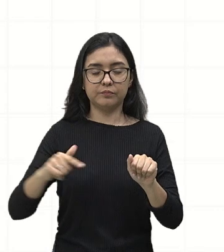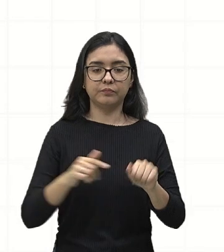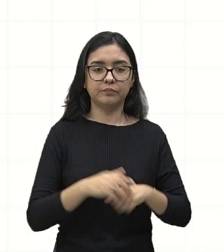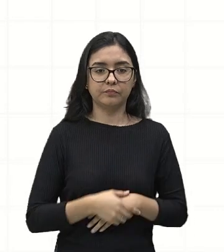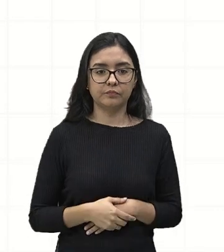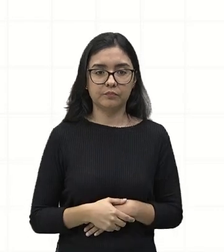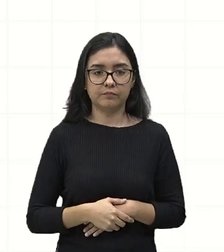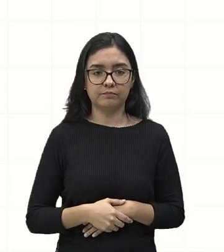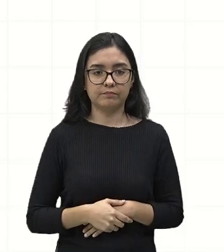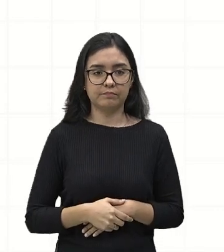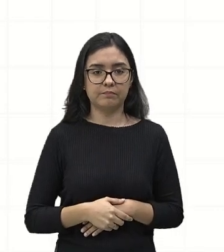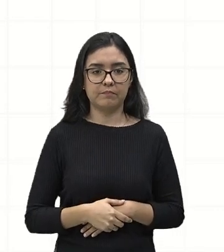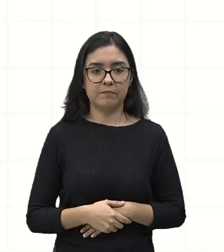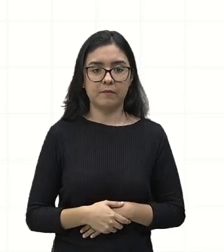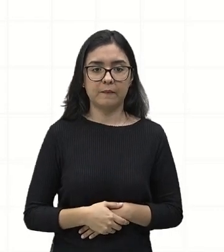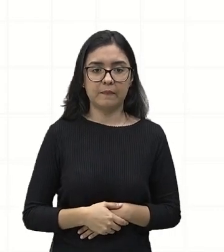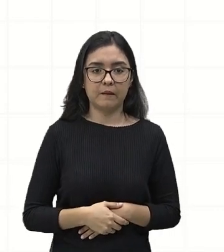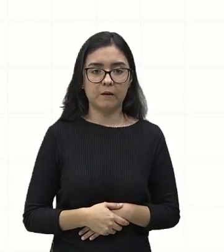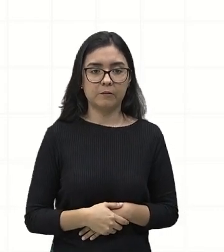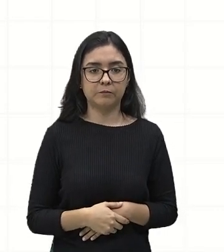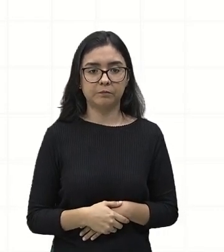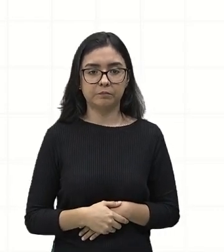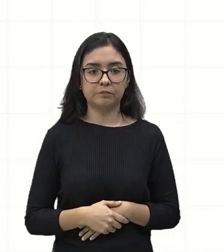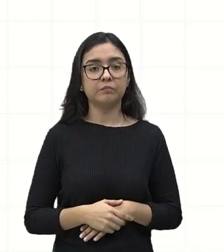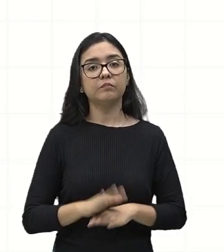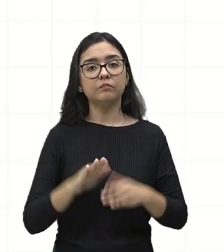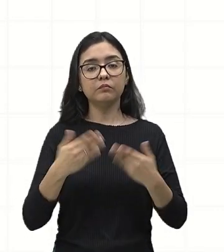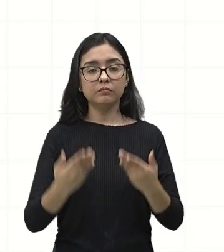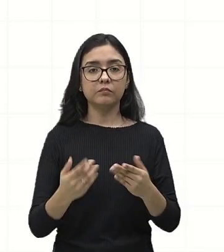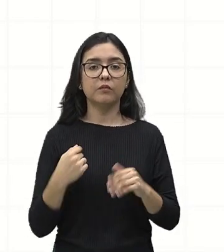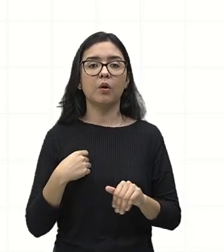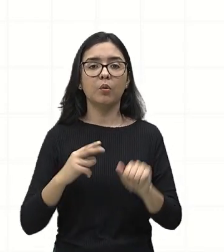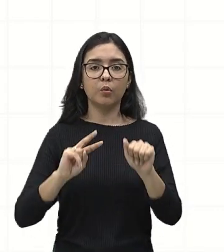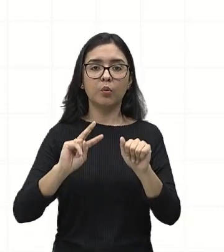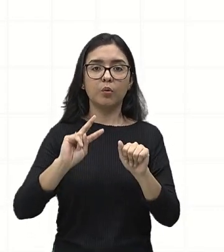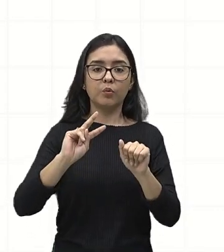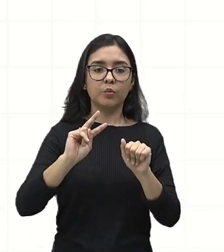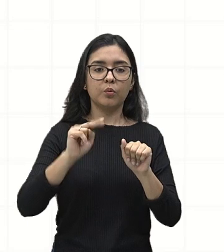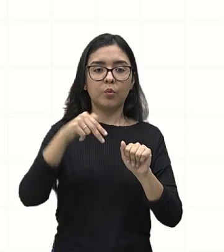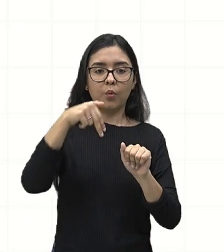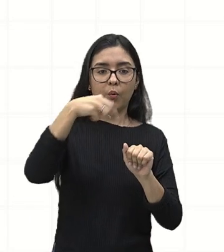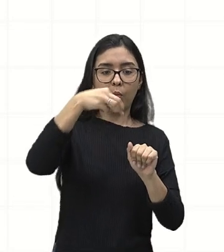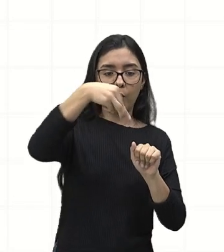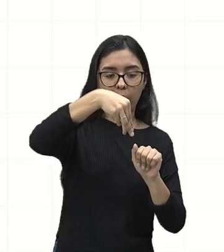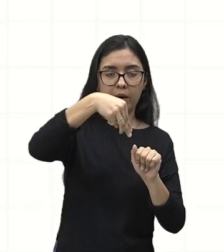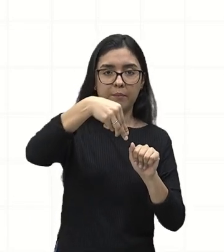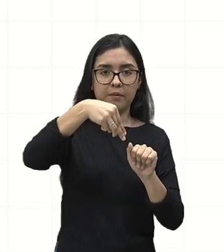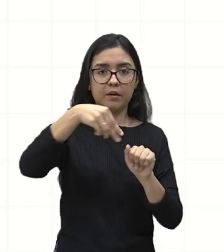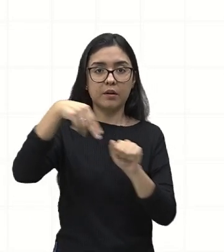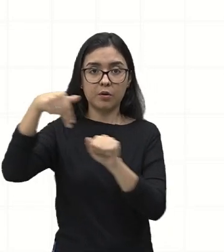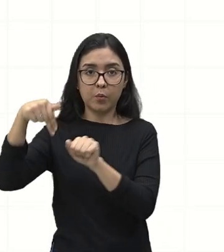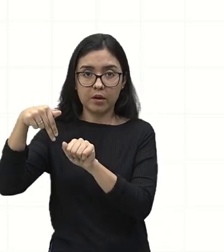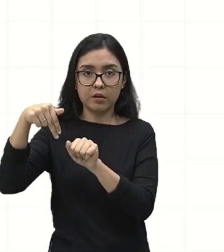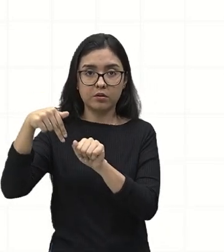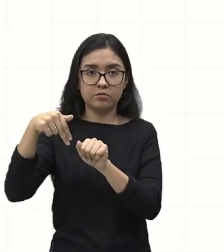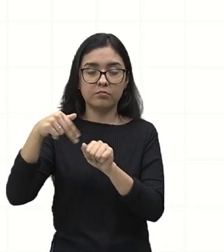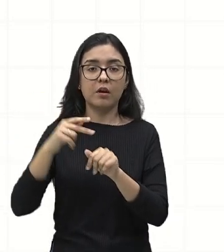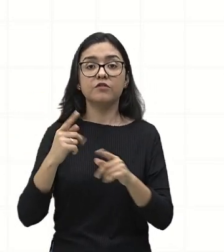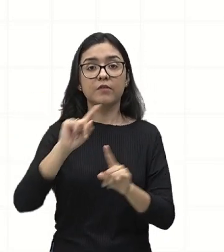tá? O A, e somar os expoentes. Quem são os expoentes? O M e o